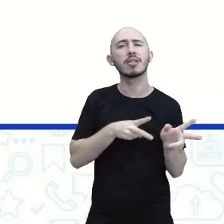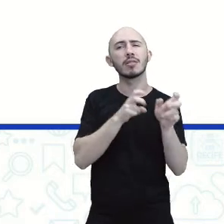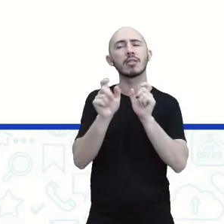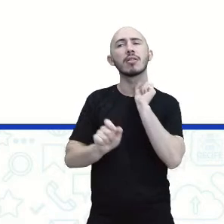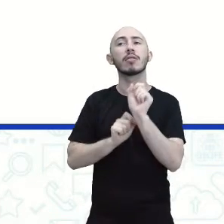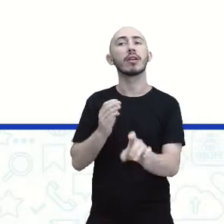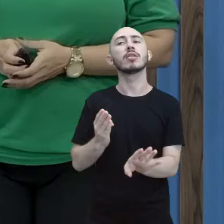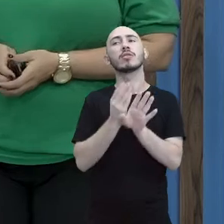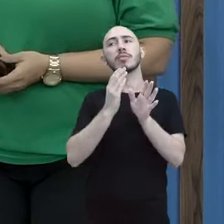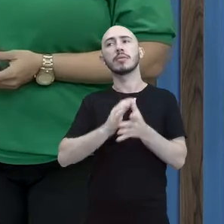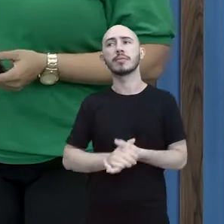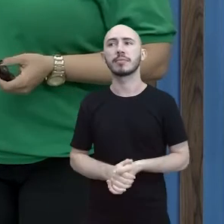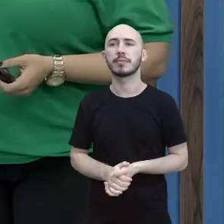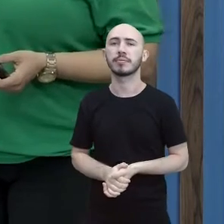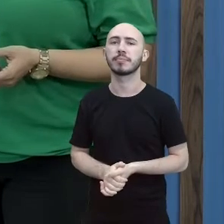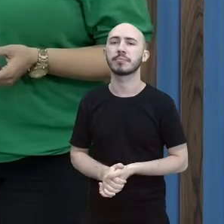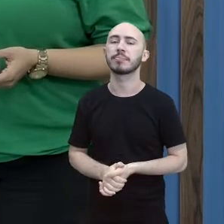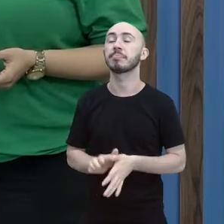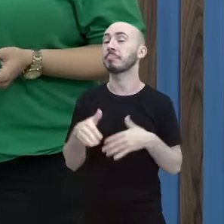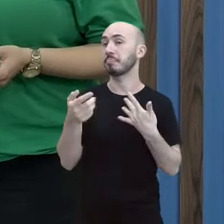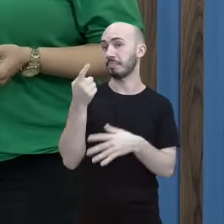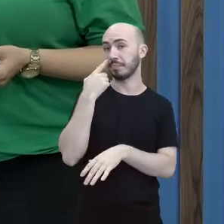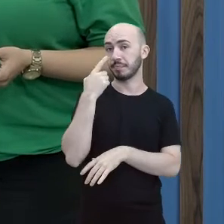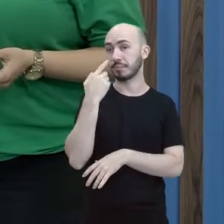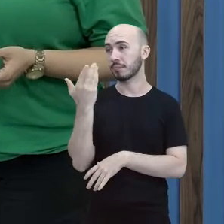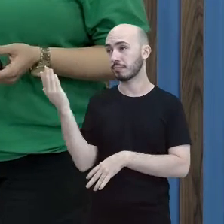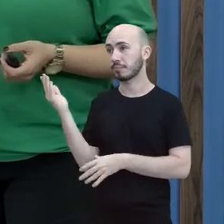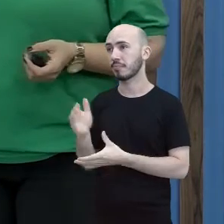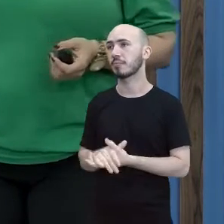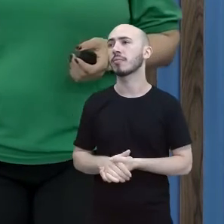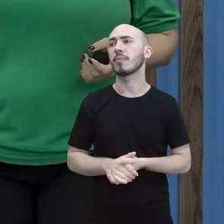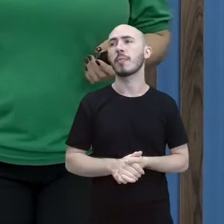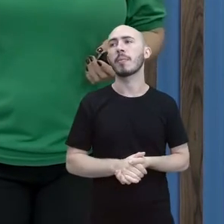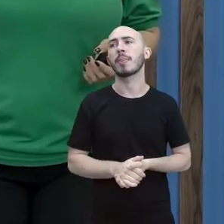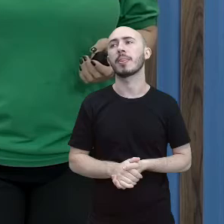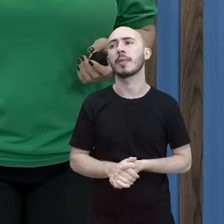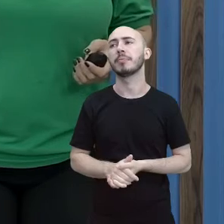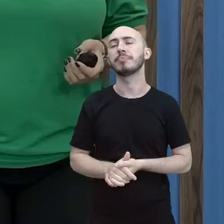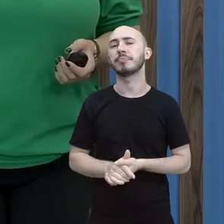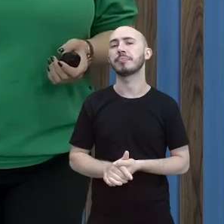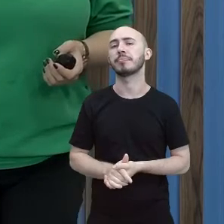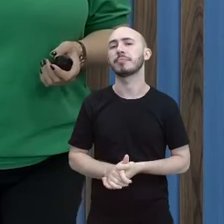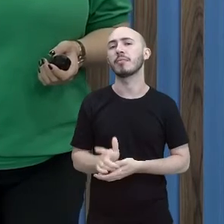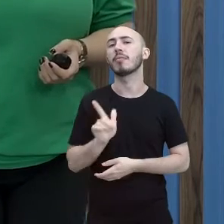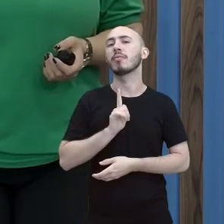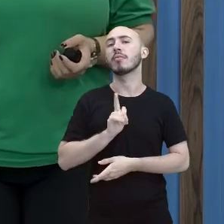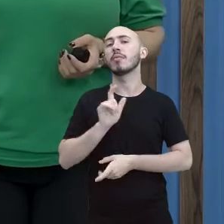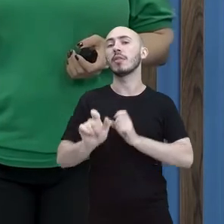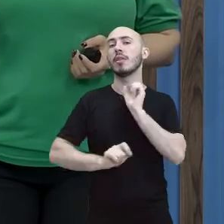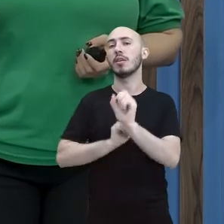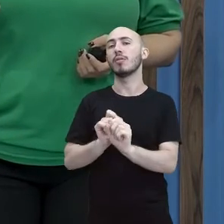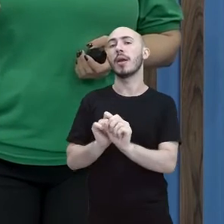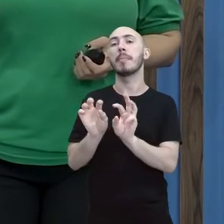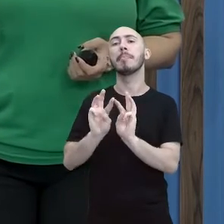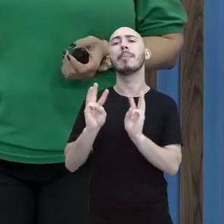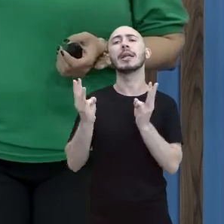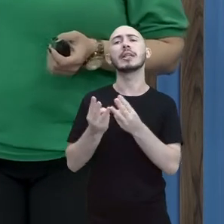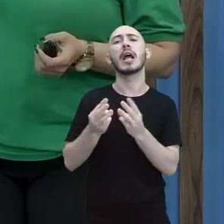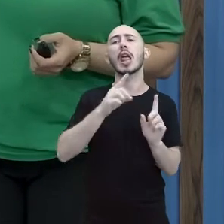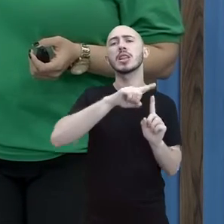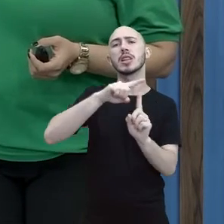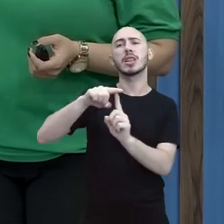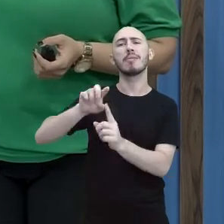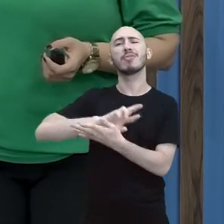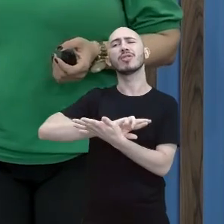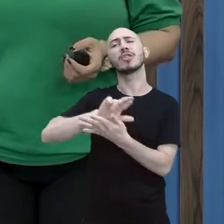postulou aí pra gente? Ele fez o seguinte, ó. Ele disse que havia tipos de matéria, tá?